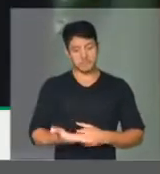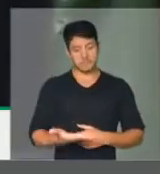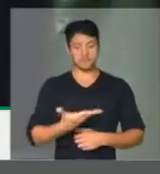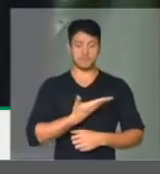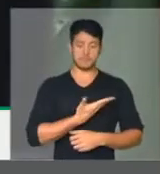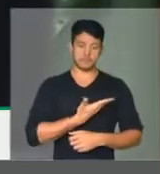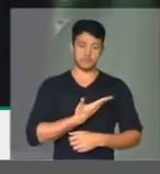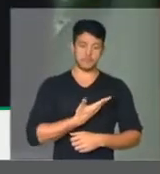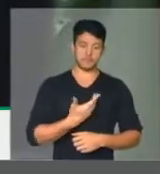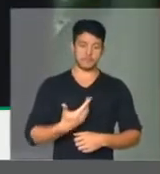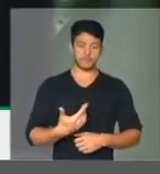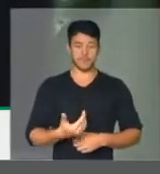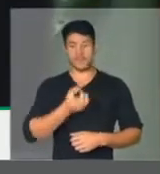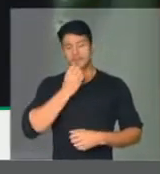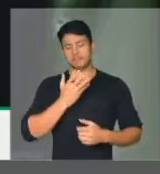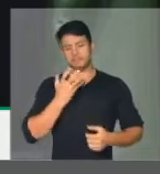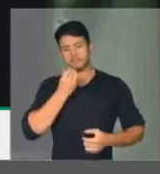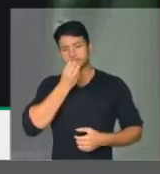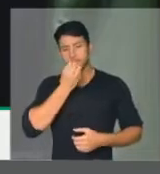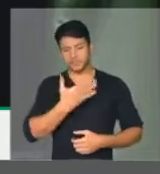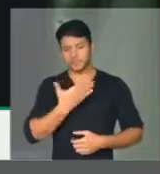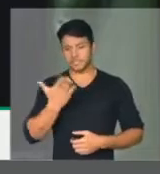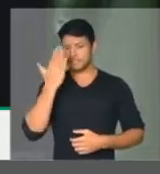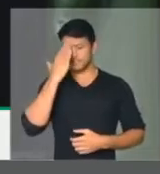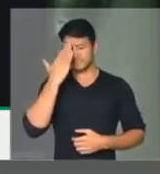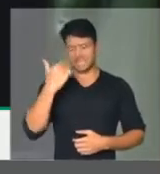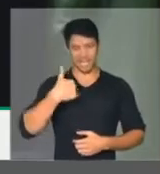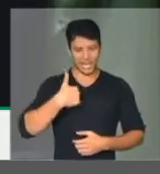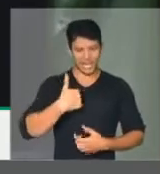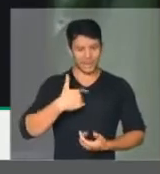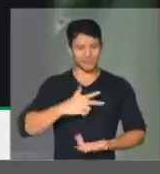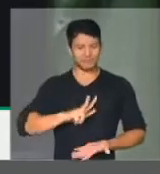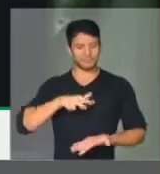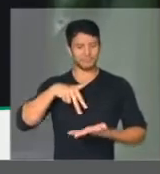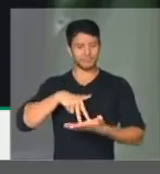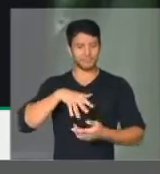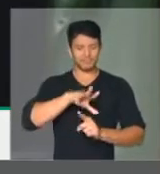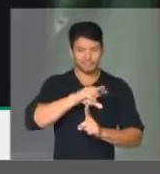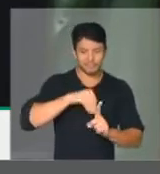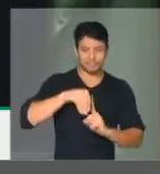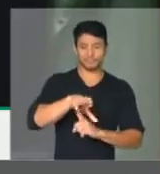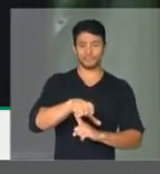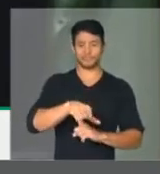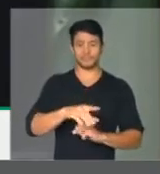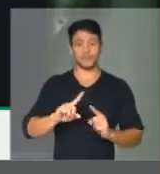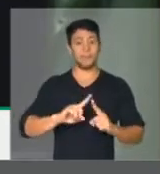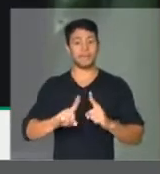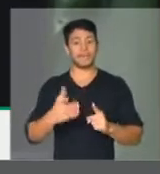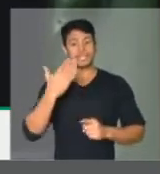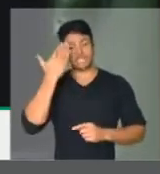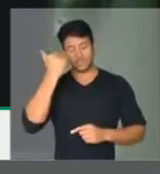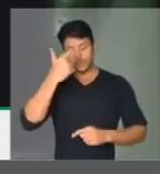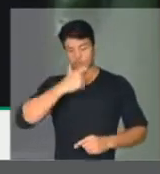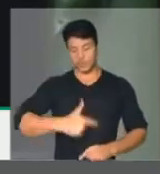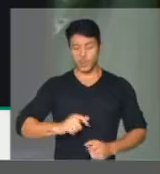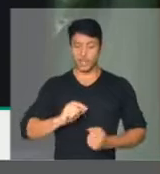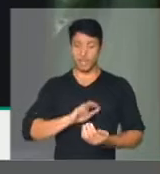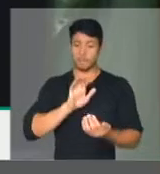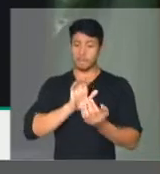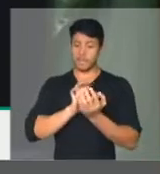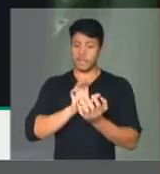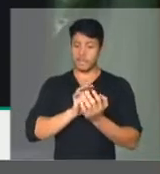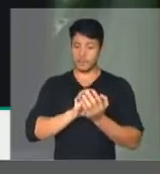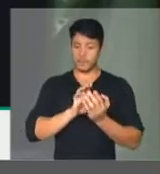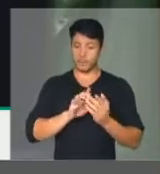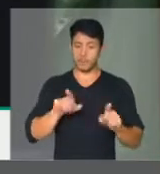não tenho estatura para ser porta-voz de Vossa Excelência, mas seguramente, sendo deputado de Pernambuco e representando meu estado